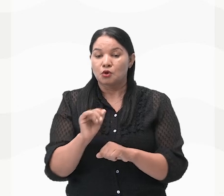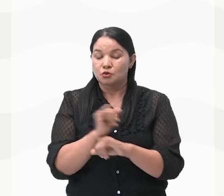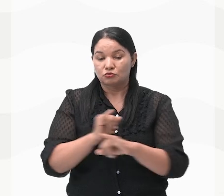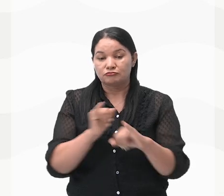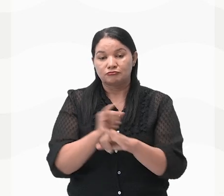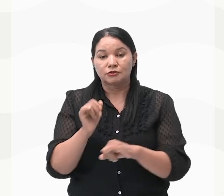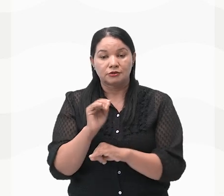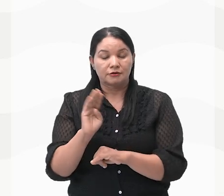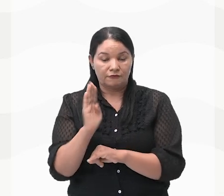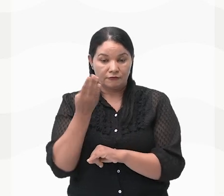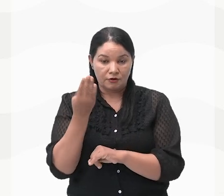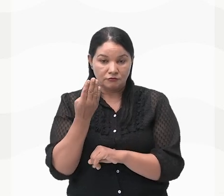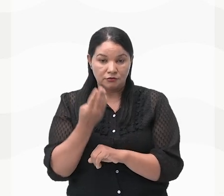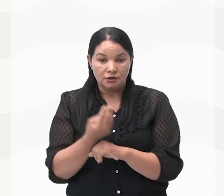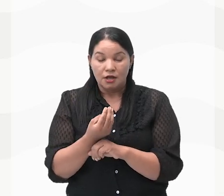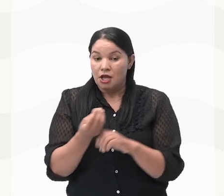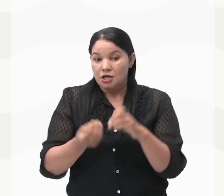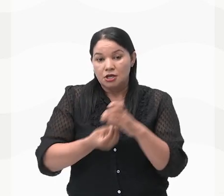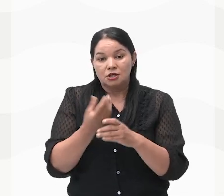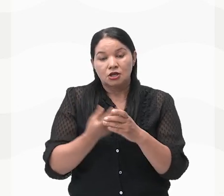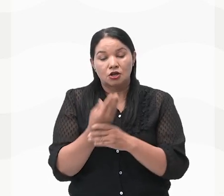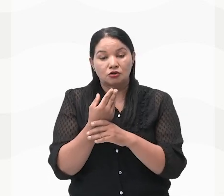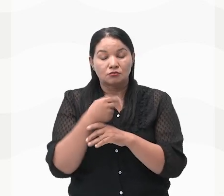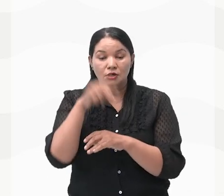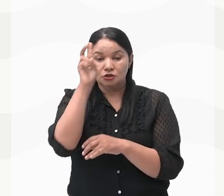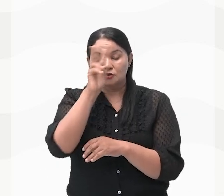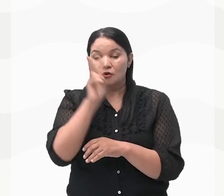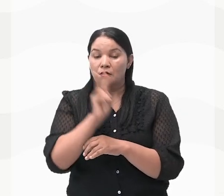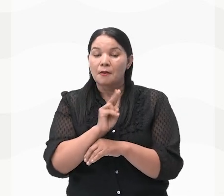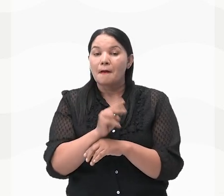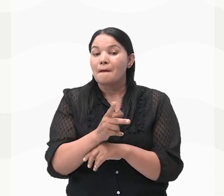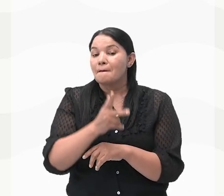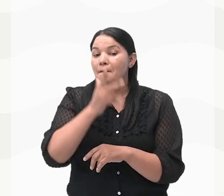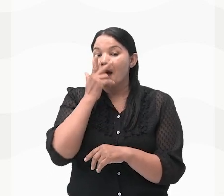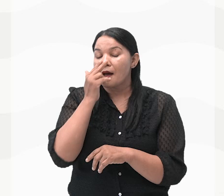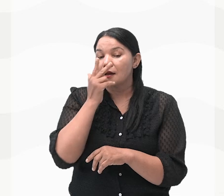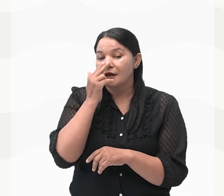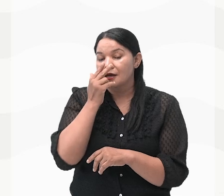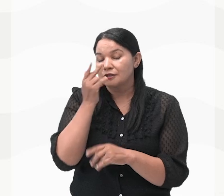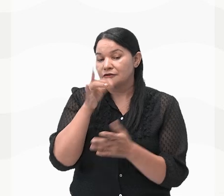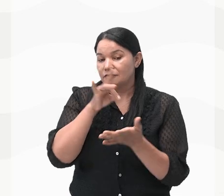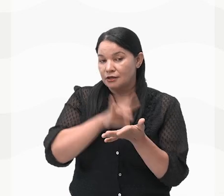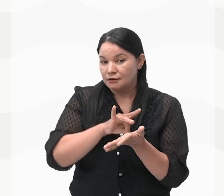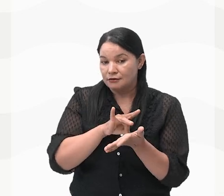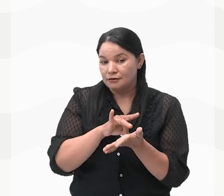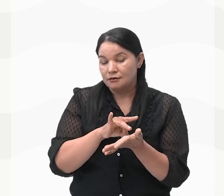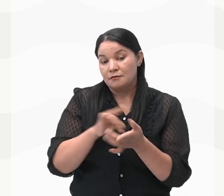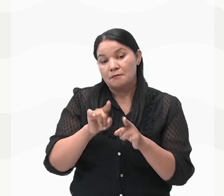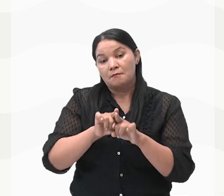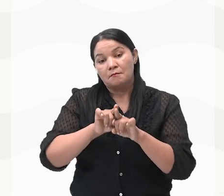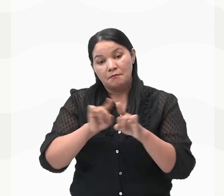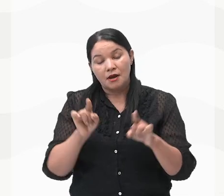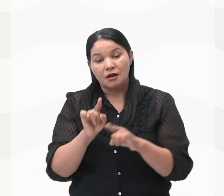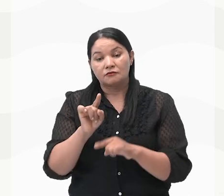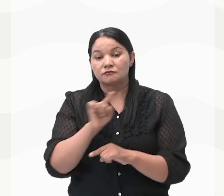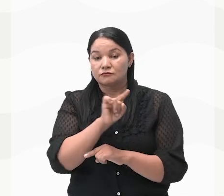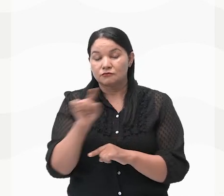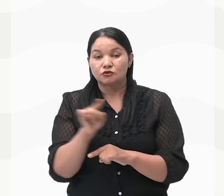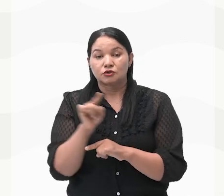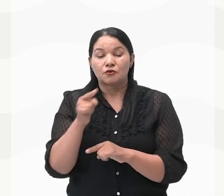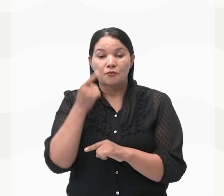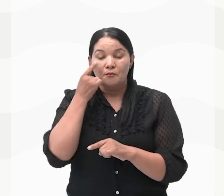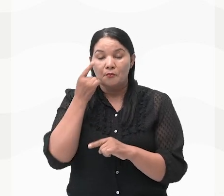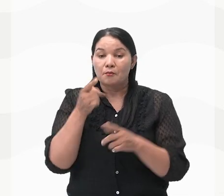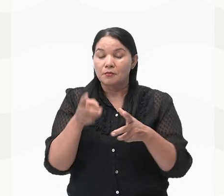sempre, pessoal, uma fake news vai ser 100% falsa. Eles podem criar uma